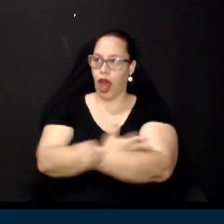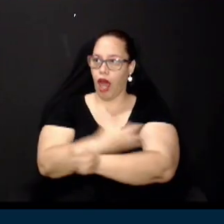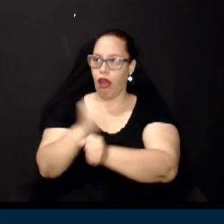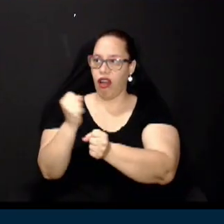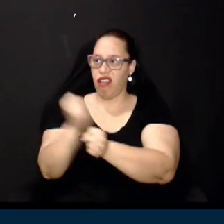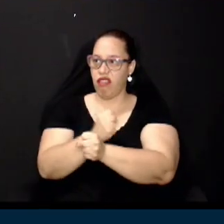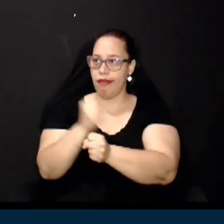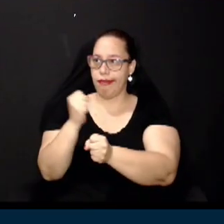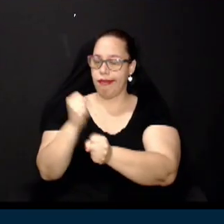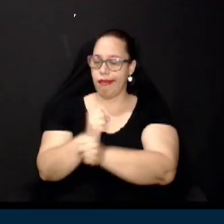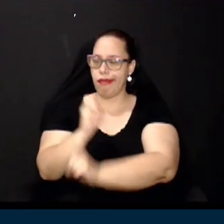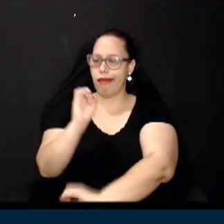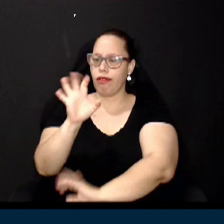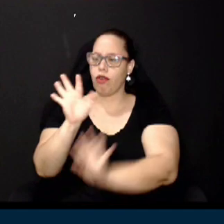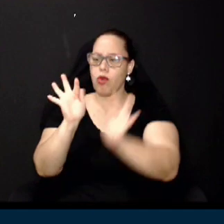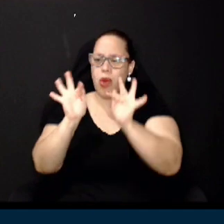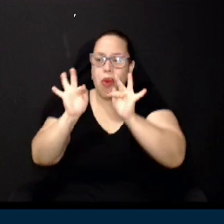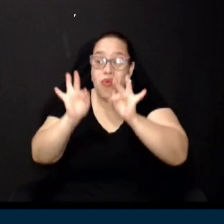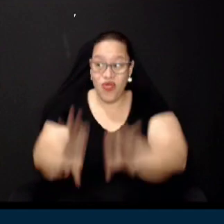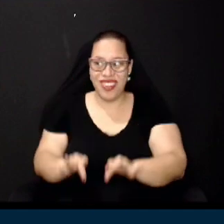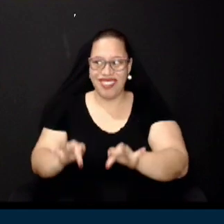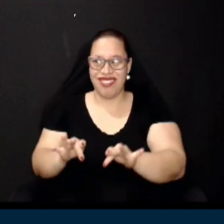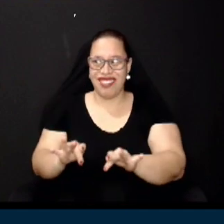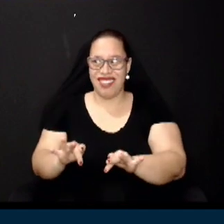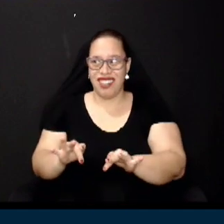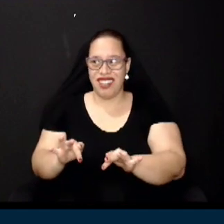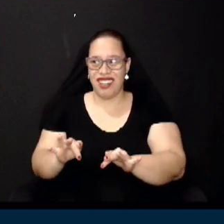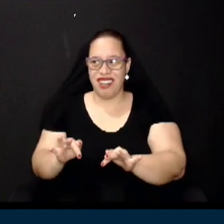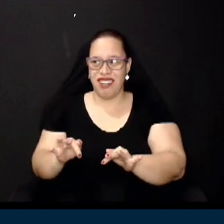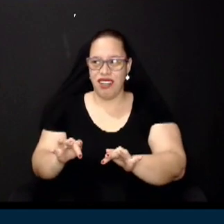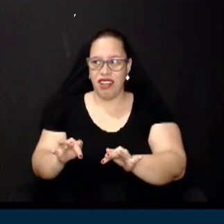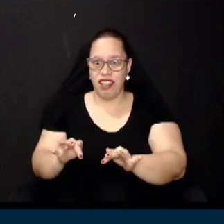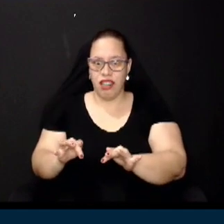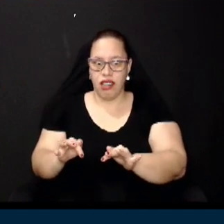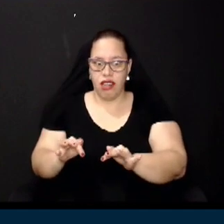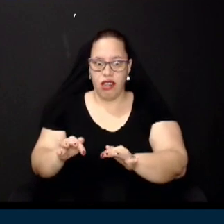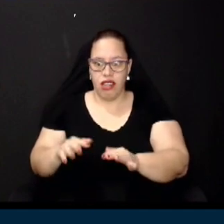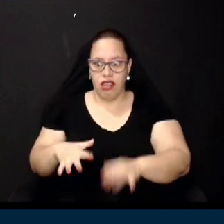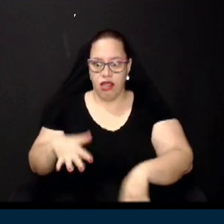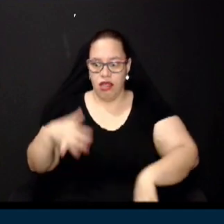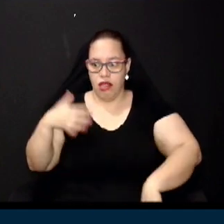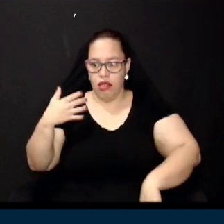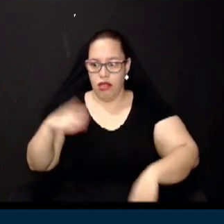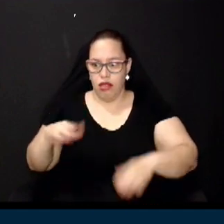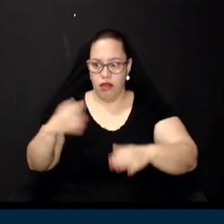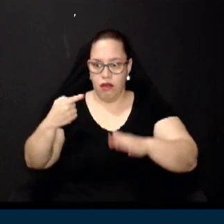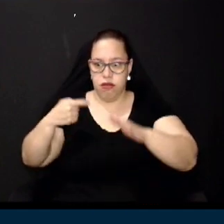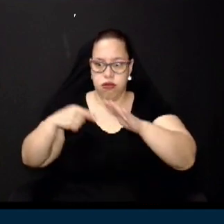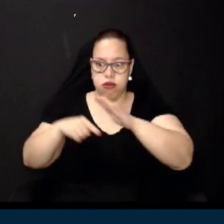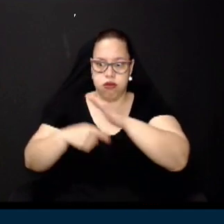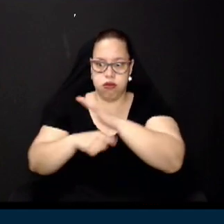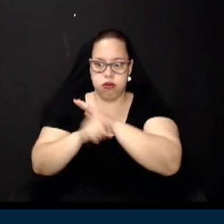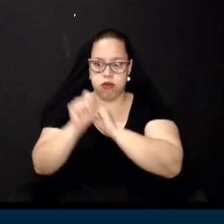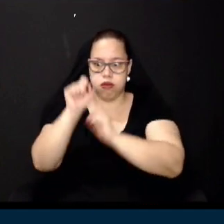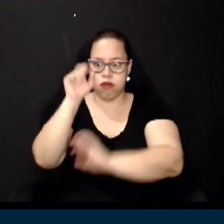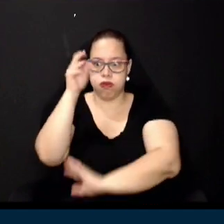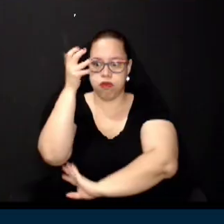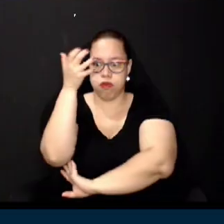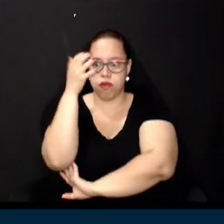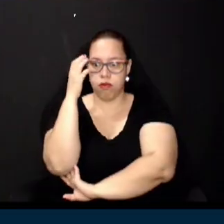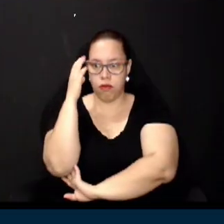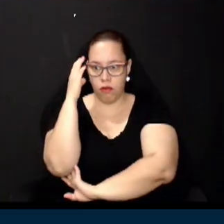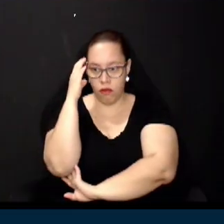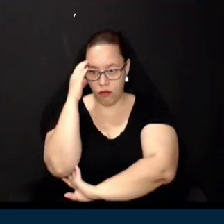só o fim acaba revelando a profundidade do estrago, né? E a explicação que a Nara